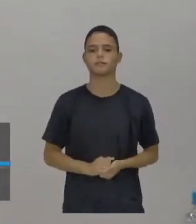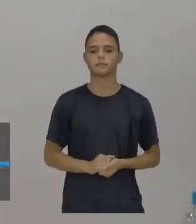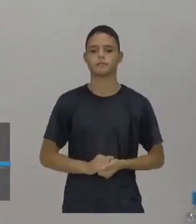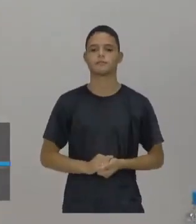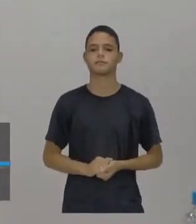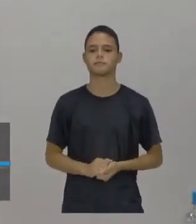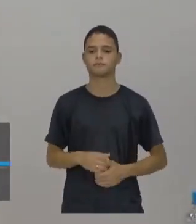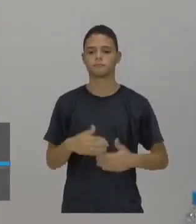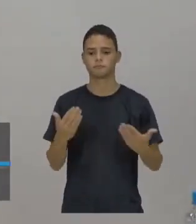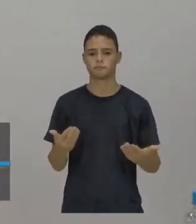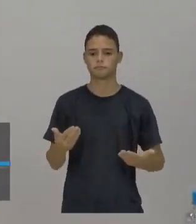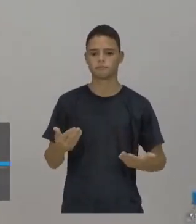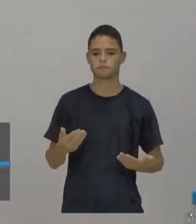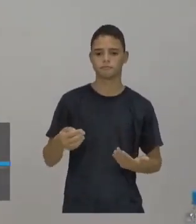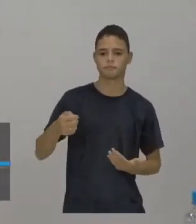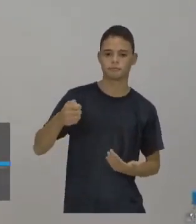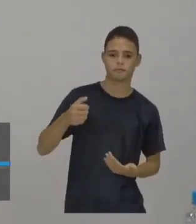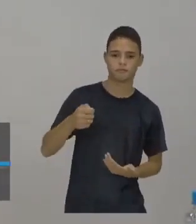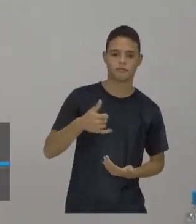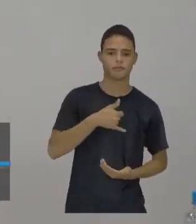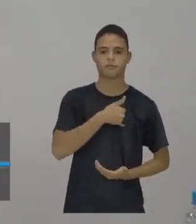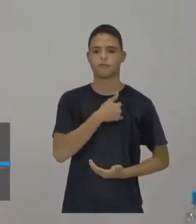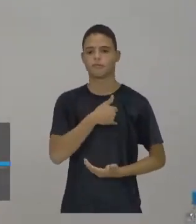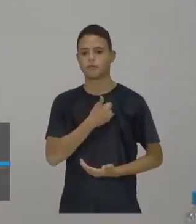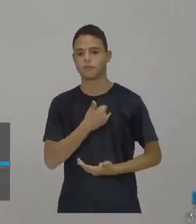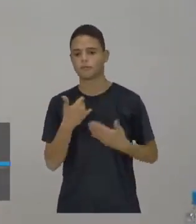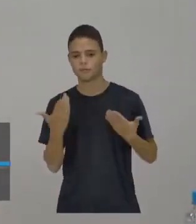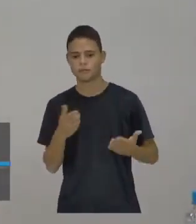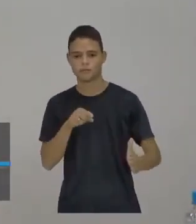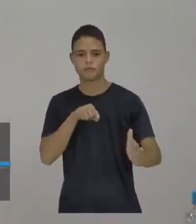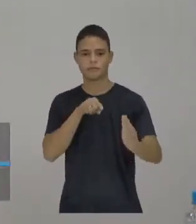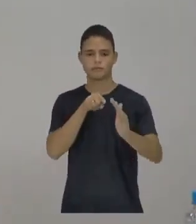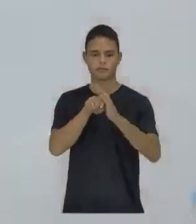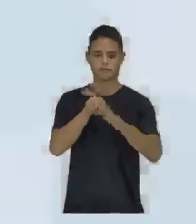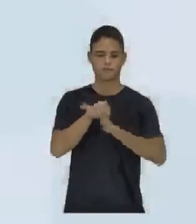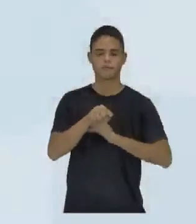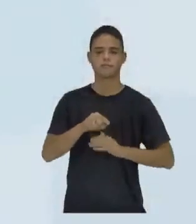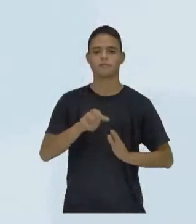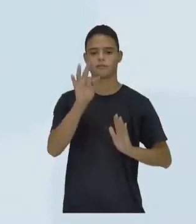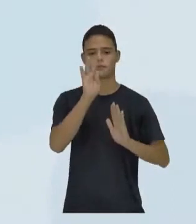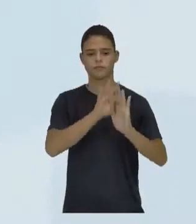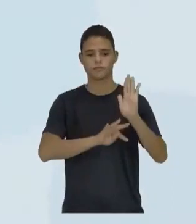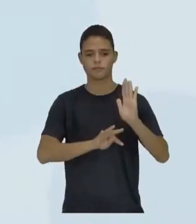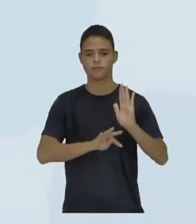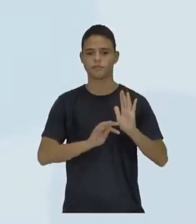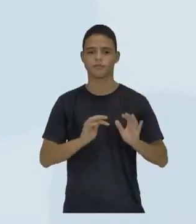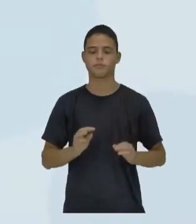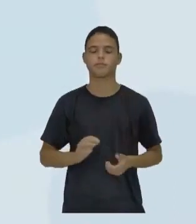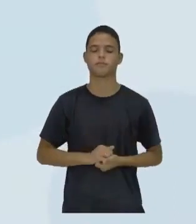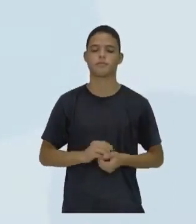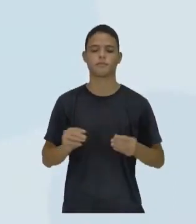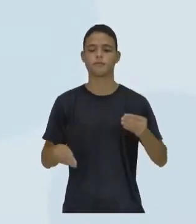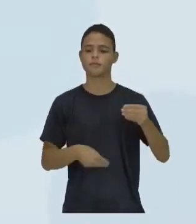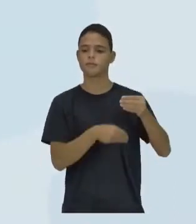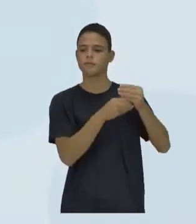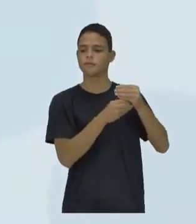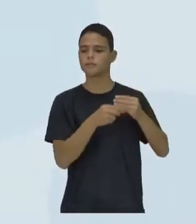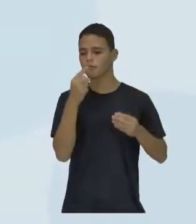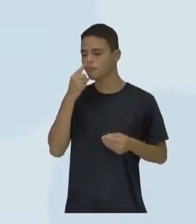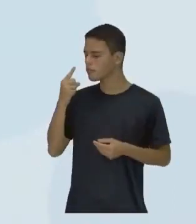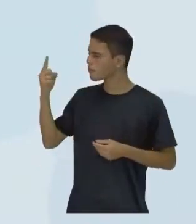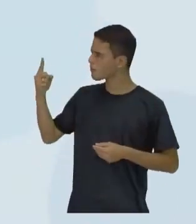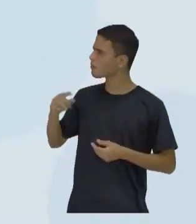está tão longe disso acontecer não, né? Então, uma pergunta para não deixar o texto vazio. Como se chama a